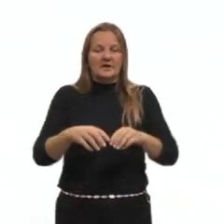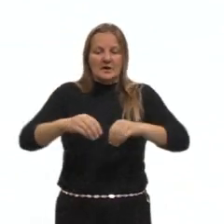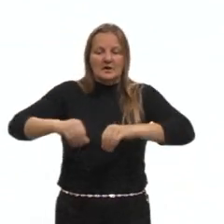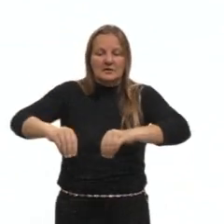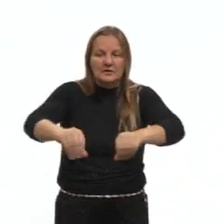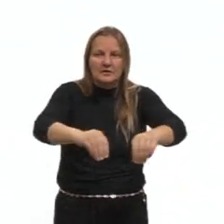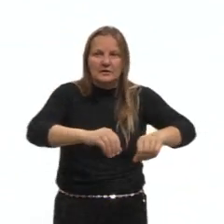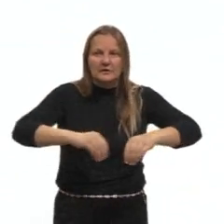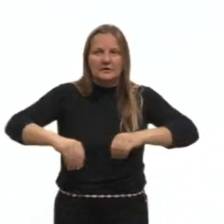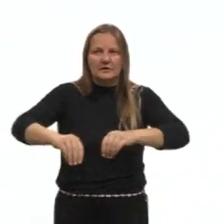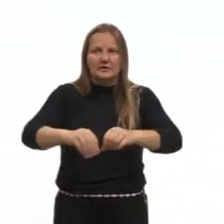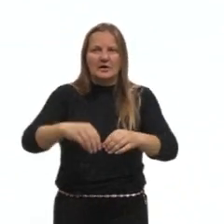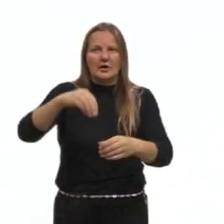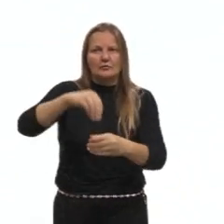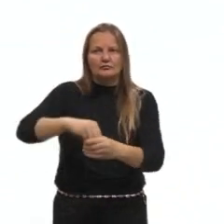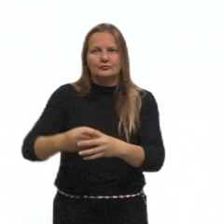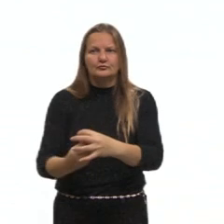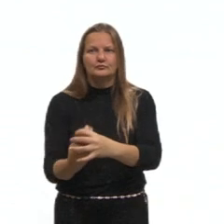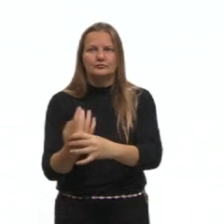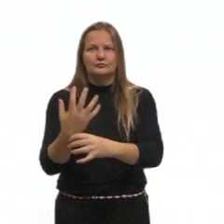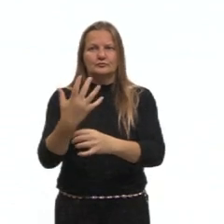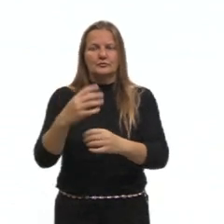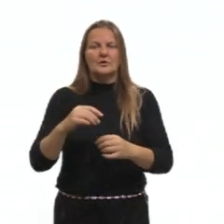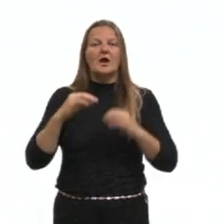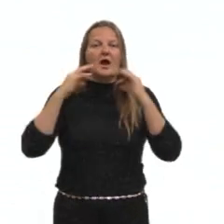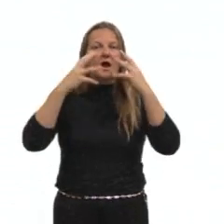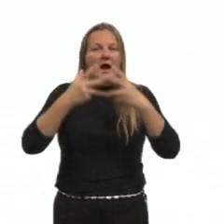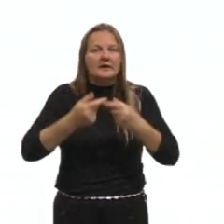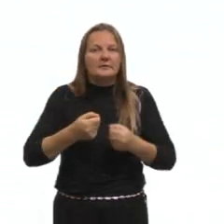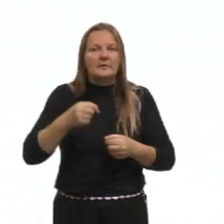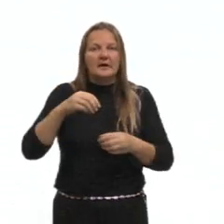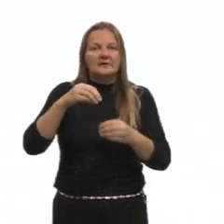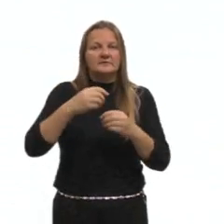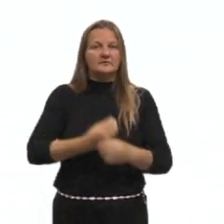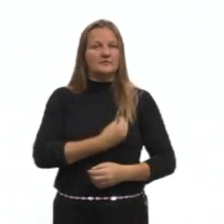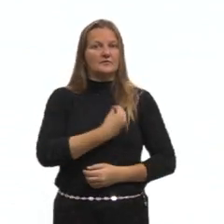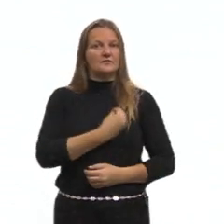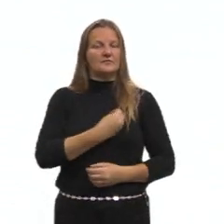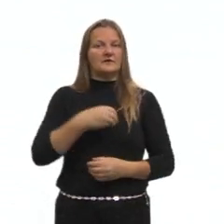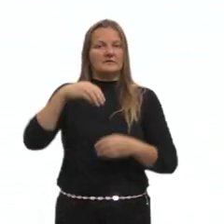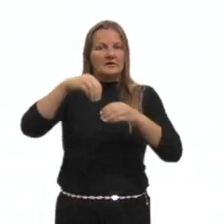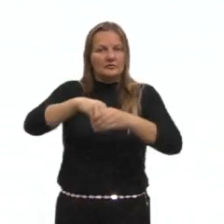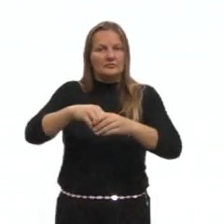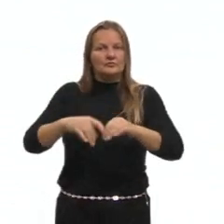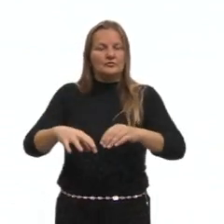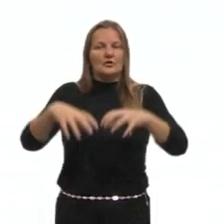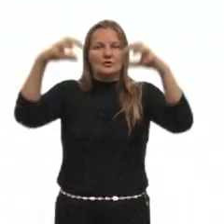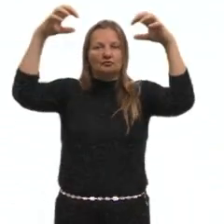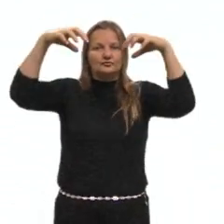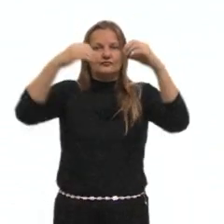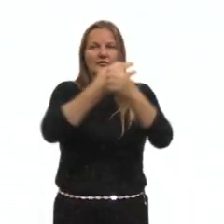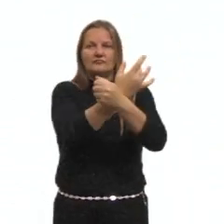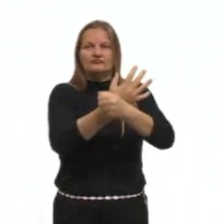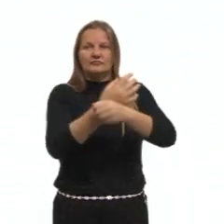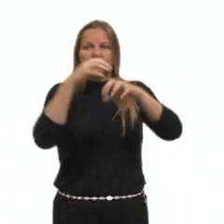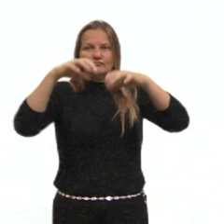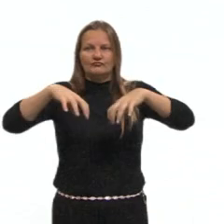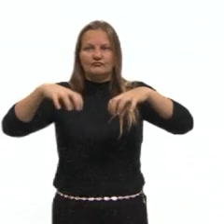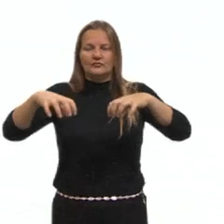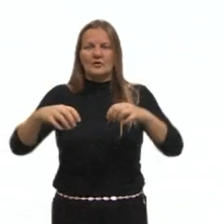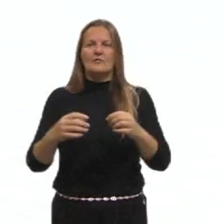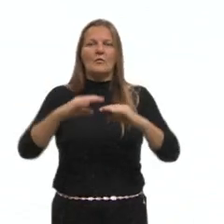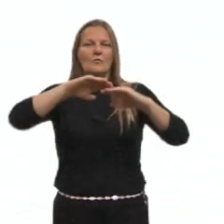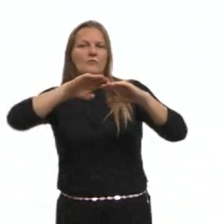o solo né que vai prejudicar agricultura e os animais que ele habitam que acabam vivendo neste meio e um desequilíbrio